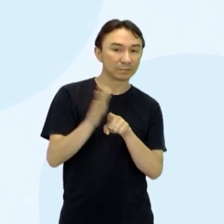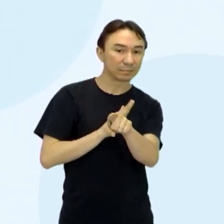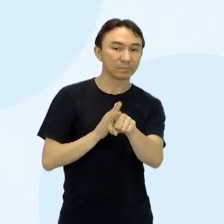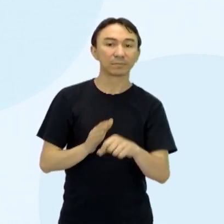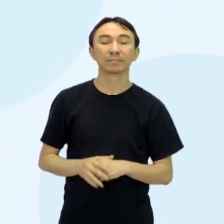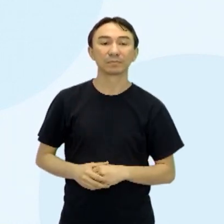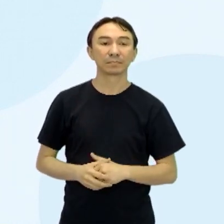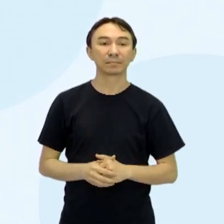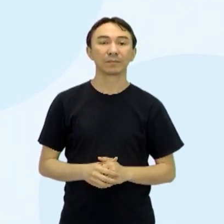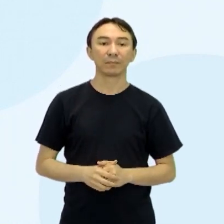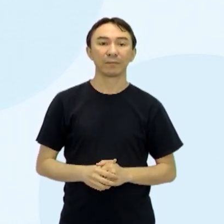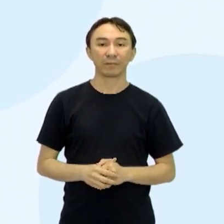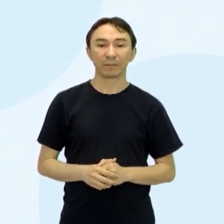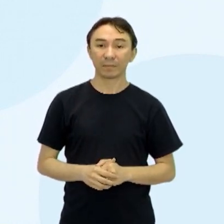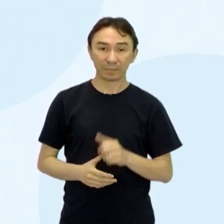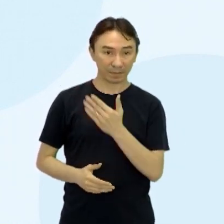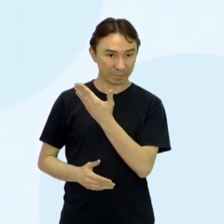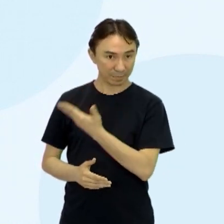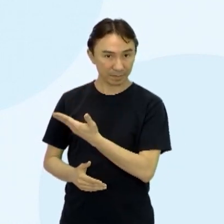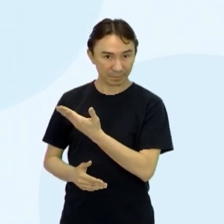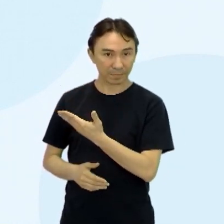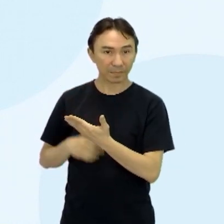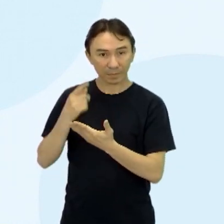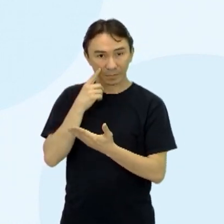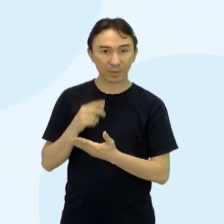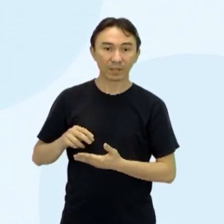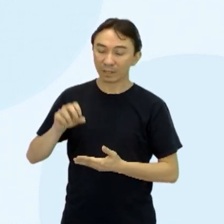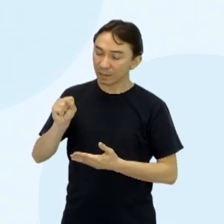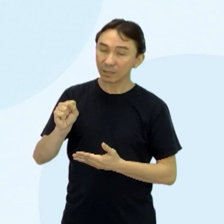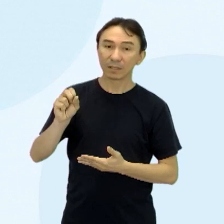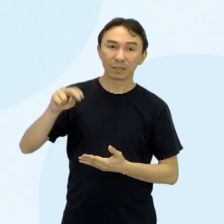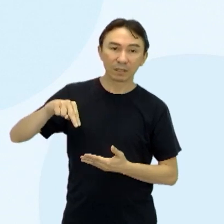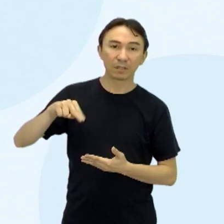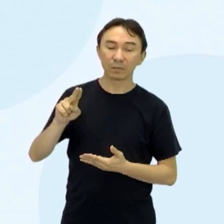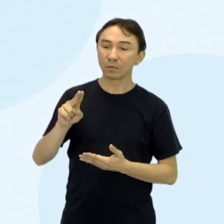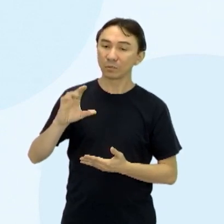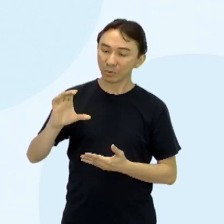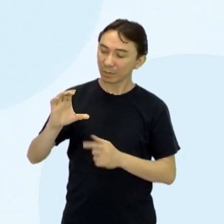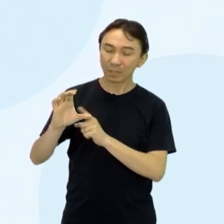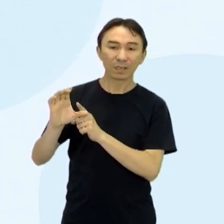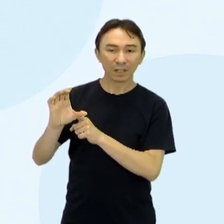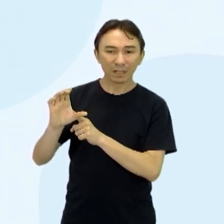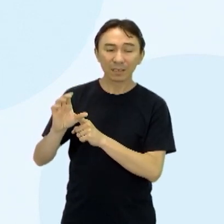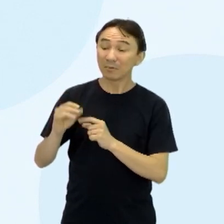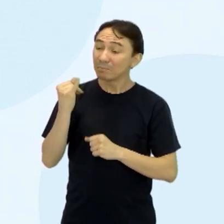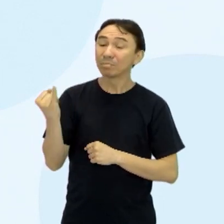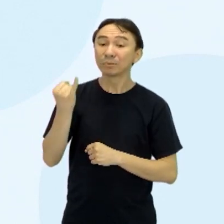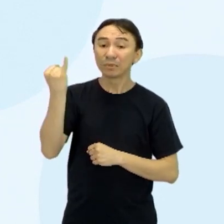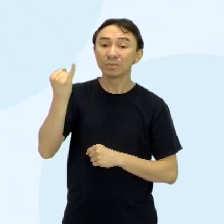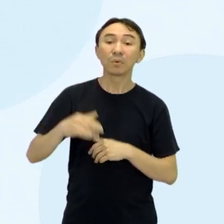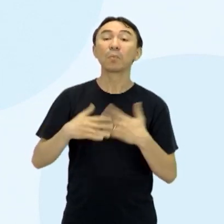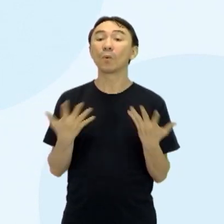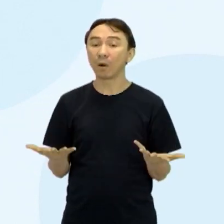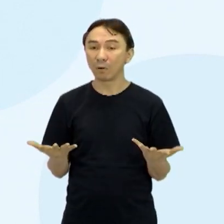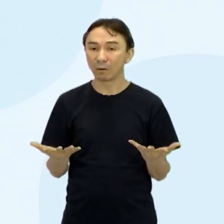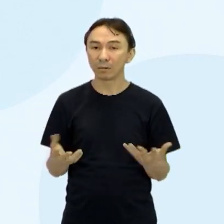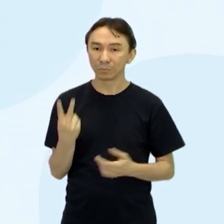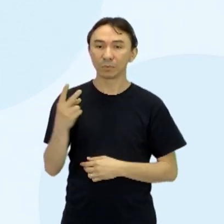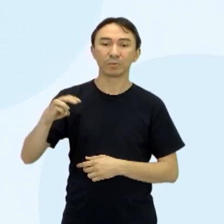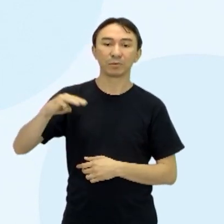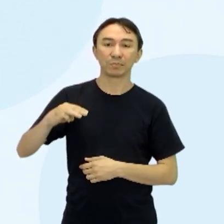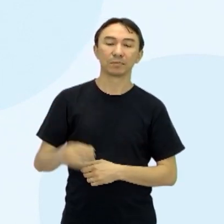Qual a importância do Sistema Nacional de Unidade de Conservação, o SNUC, tá certo? 2 minutos, nós